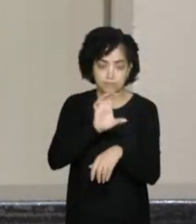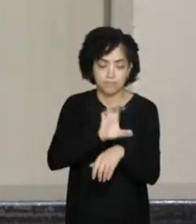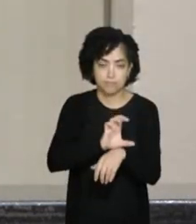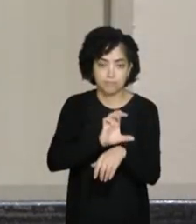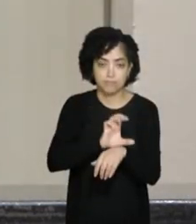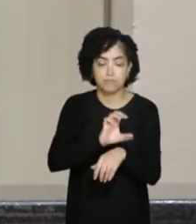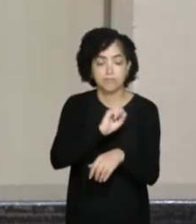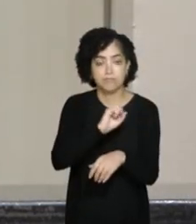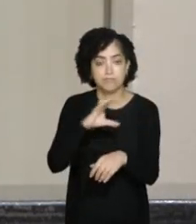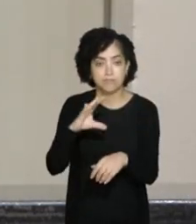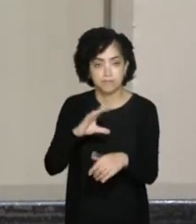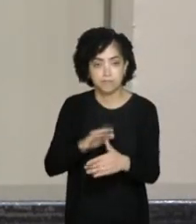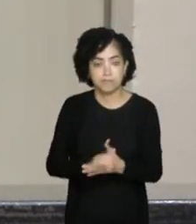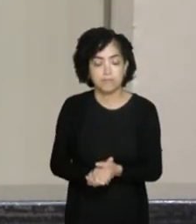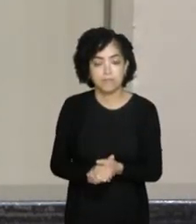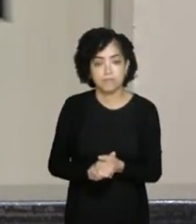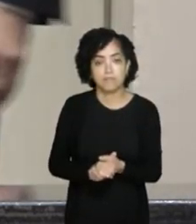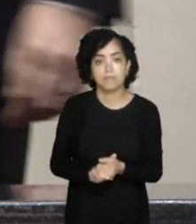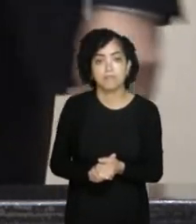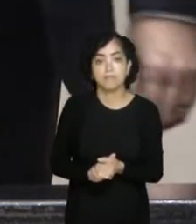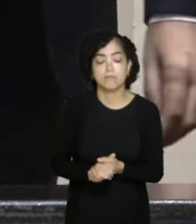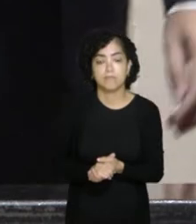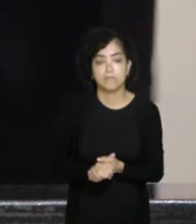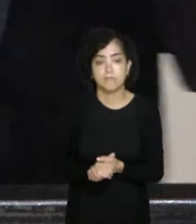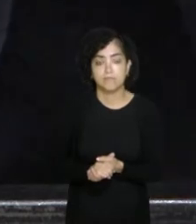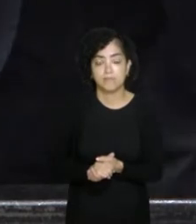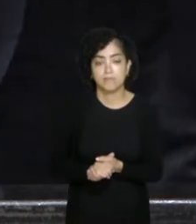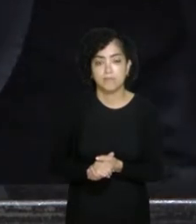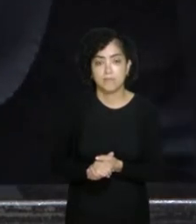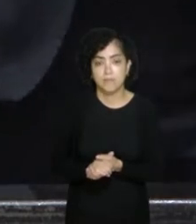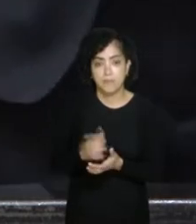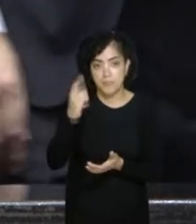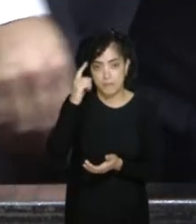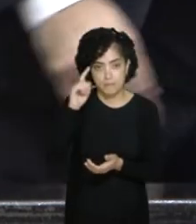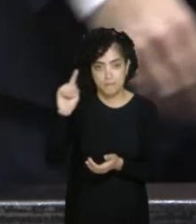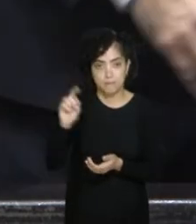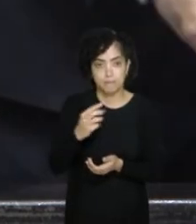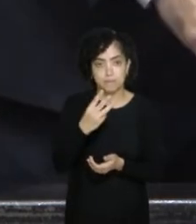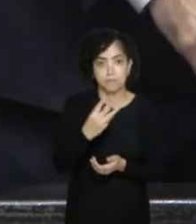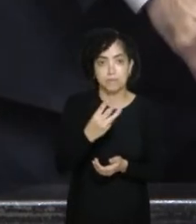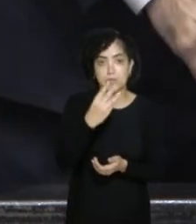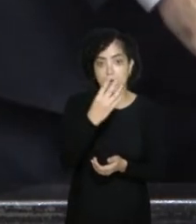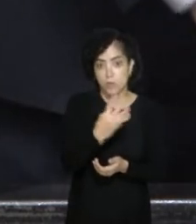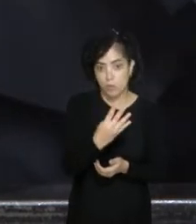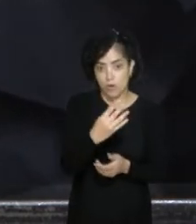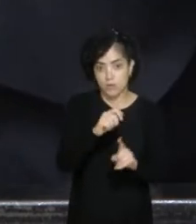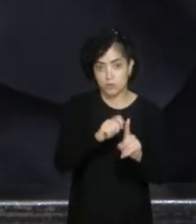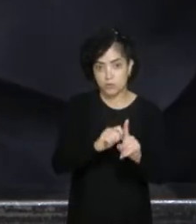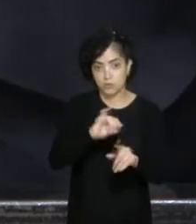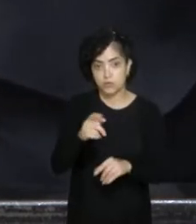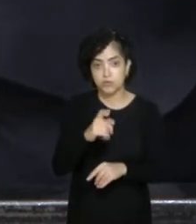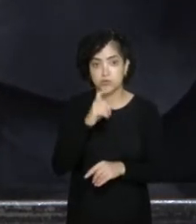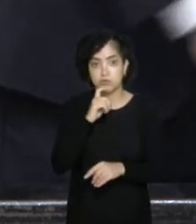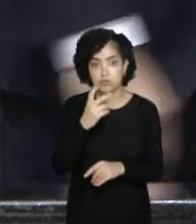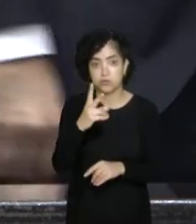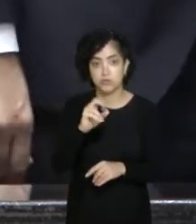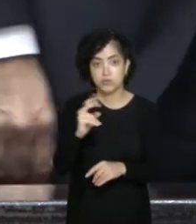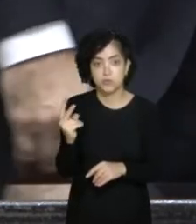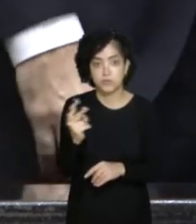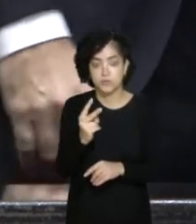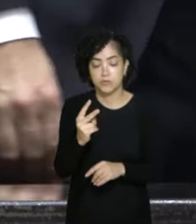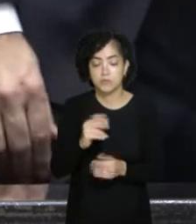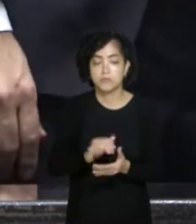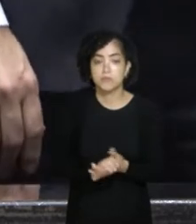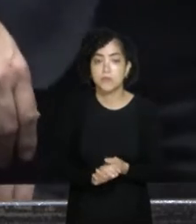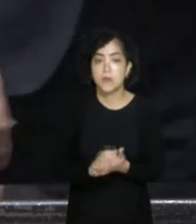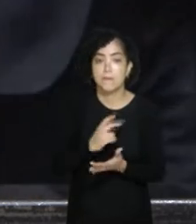da Assembleia Legislativa do Estado de Santa Catarina, realizada em 4 de julho de 2022.